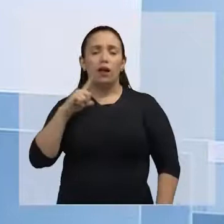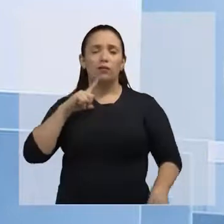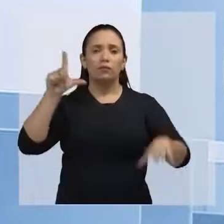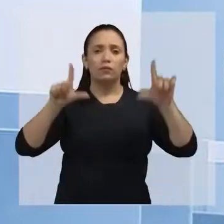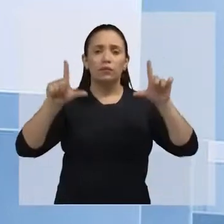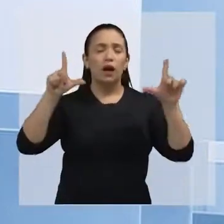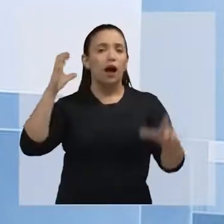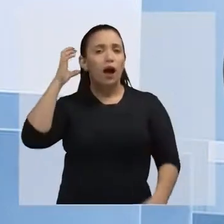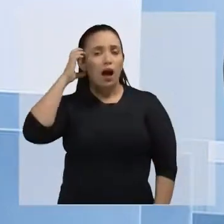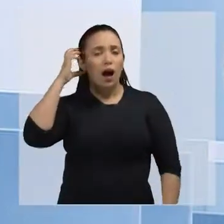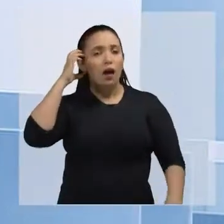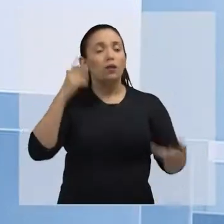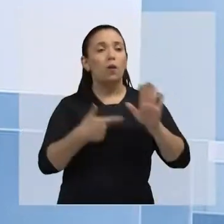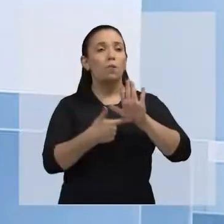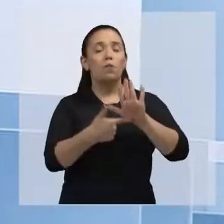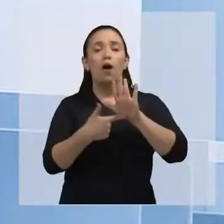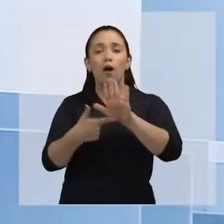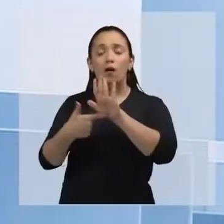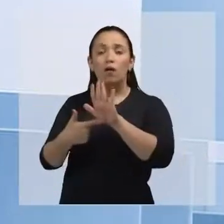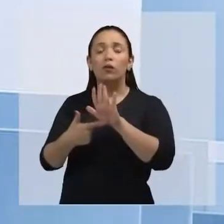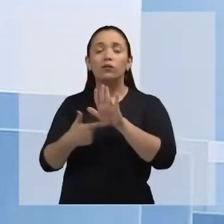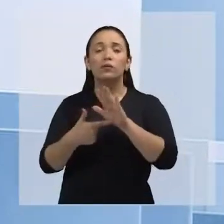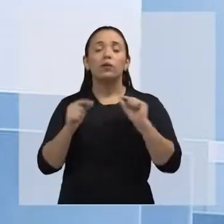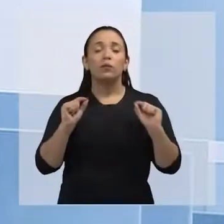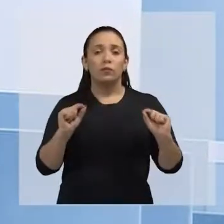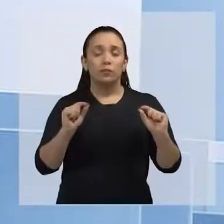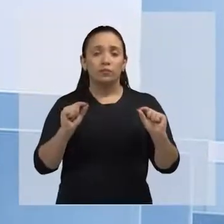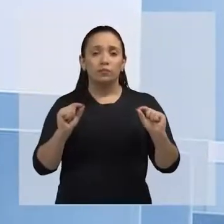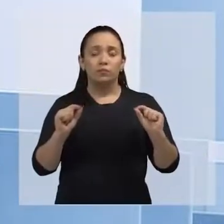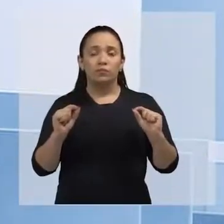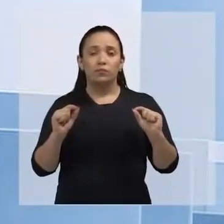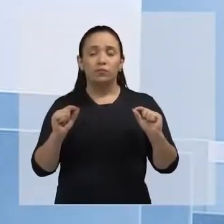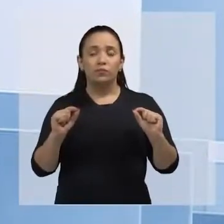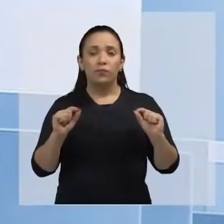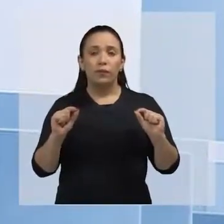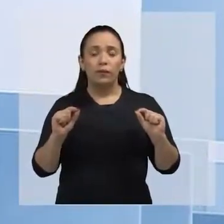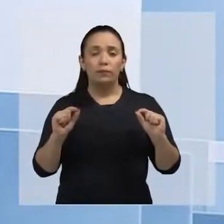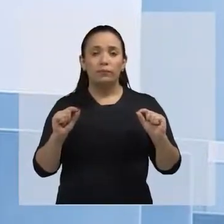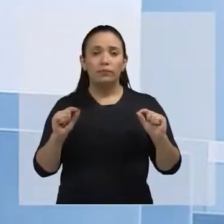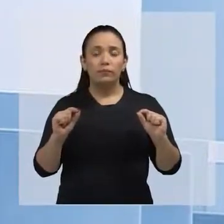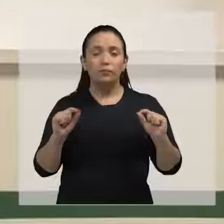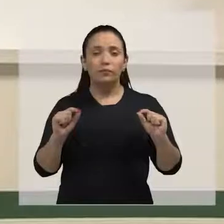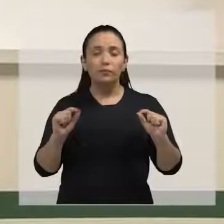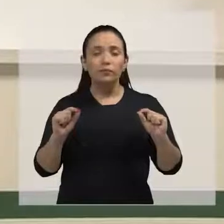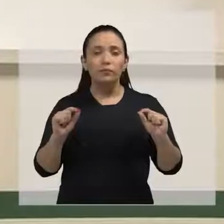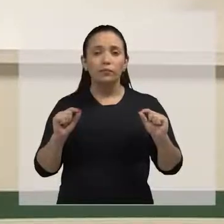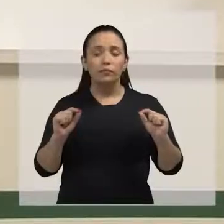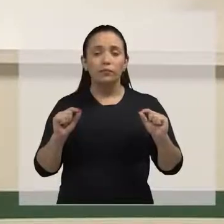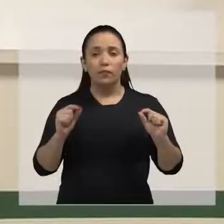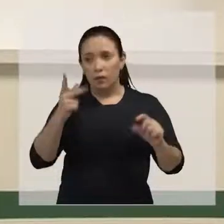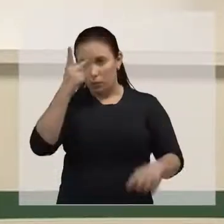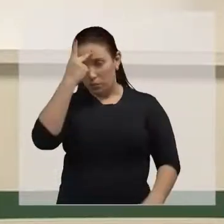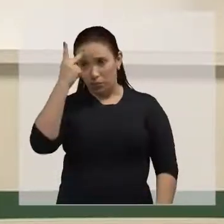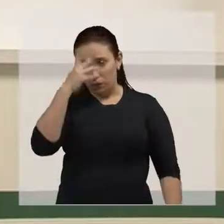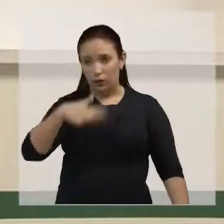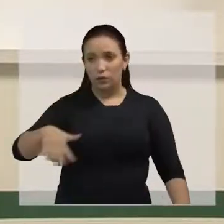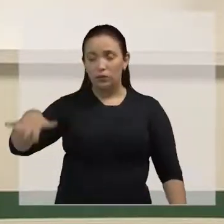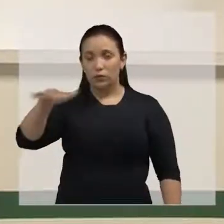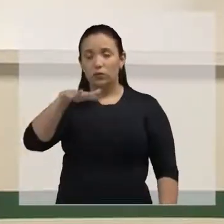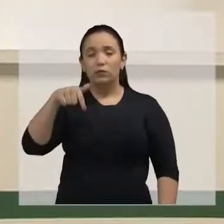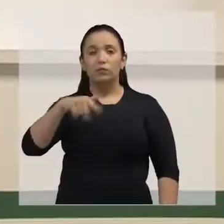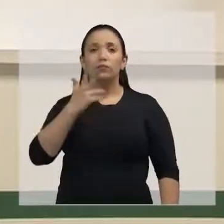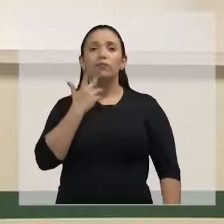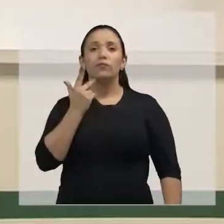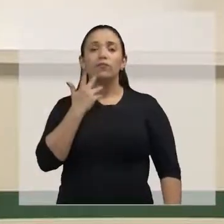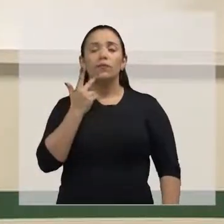televisão, para se esconder por detrás do notável conhecimento jurídico, notável saber jurídico, e colocar o resto da população